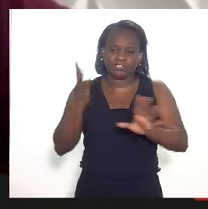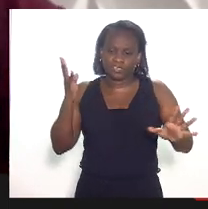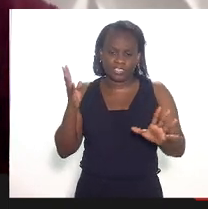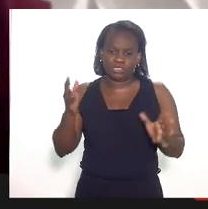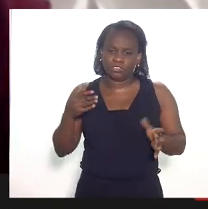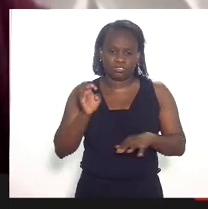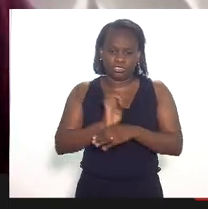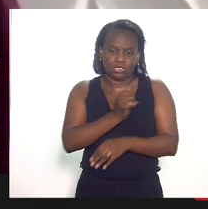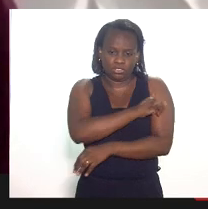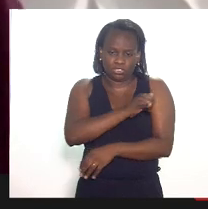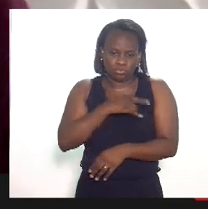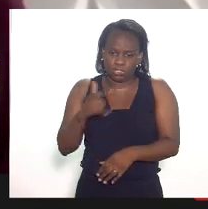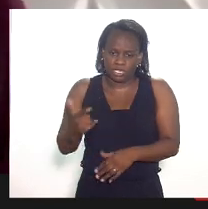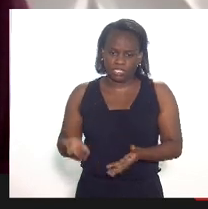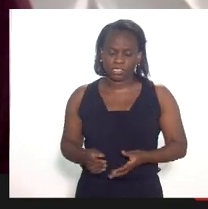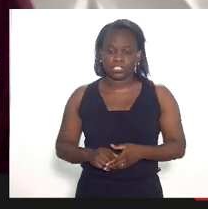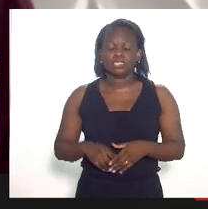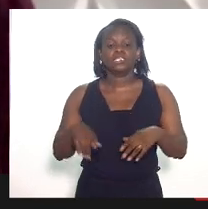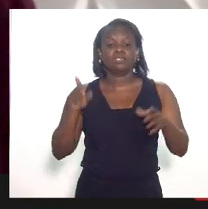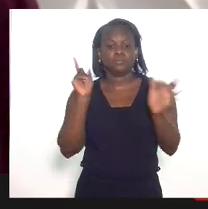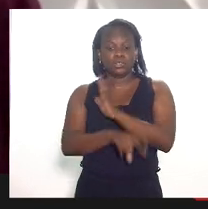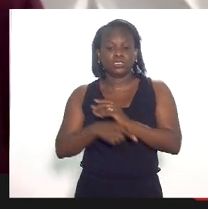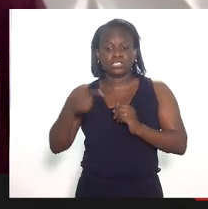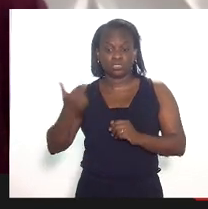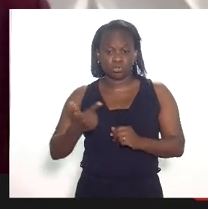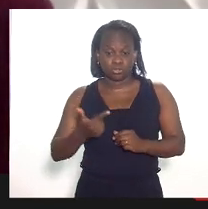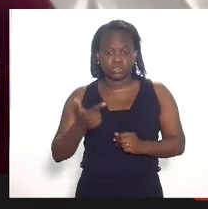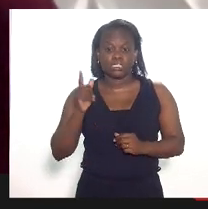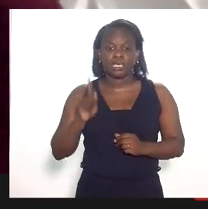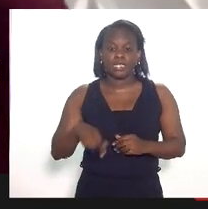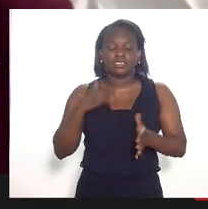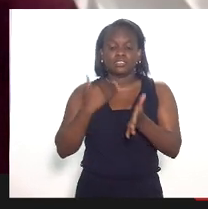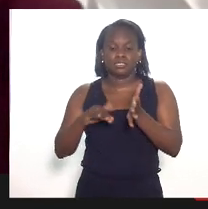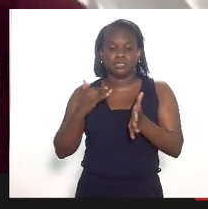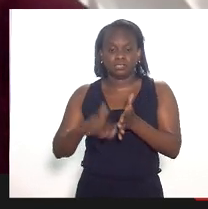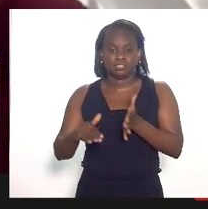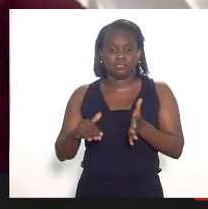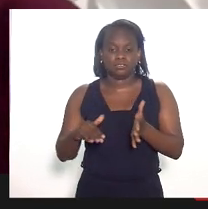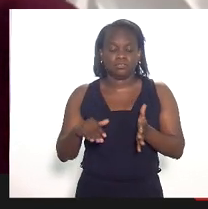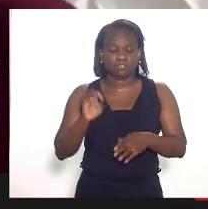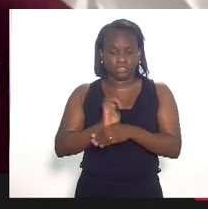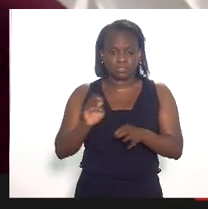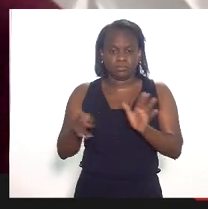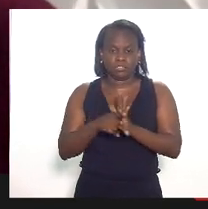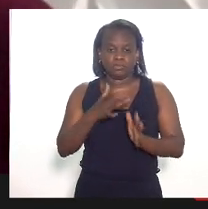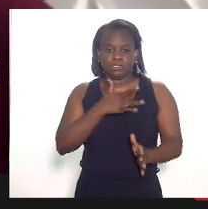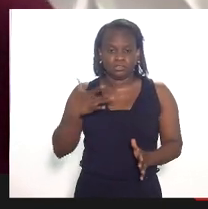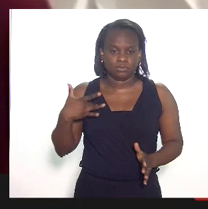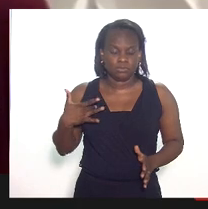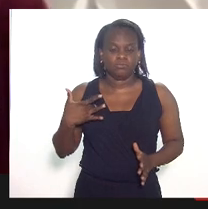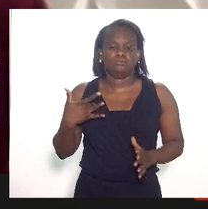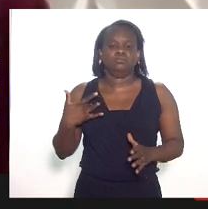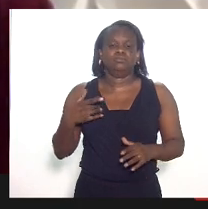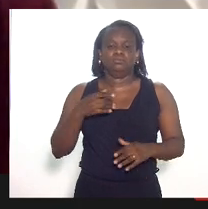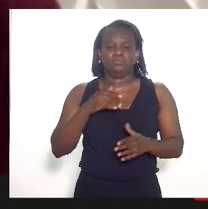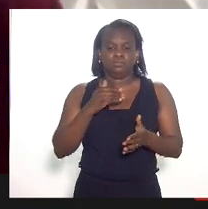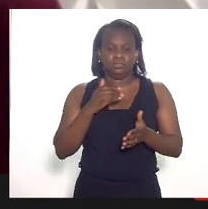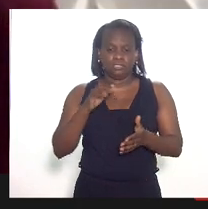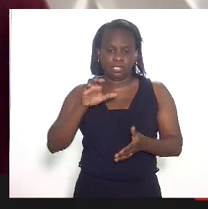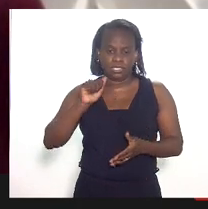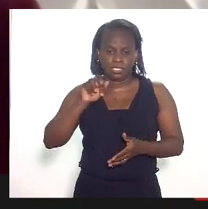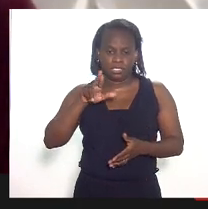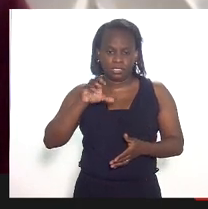no estado do Rio de Janeiro. A segunda pergunta vai para o secretário de Estado de Saúde, secretário